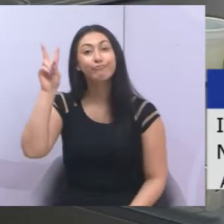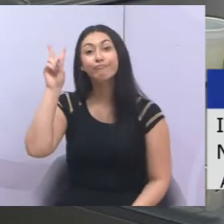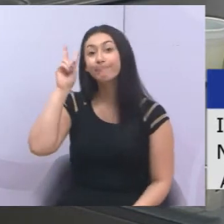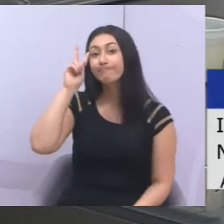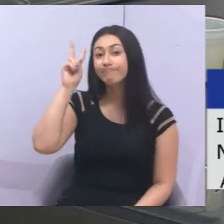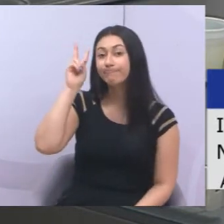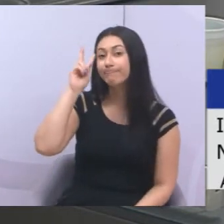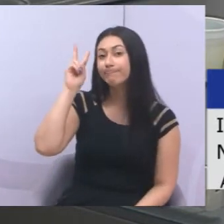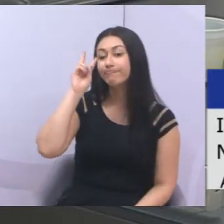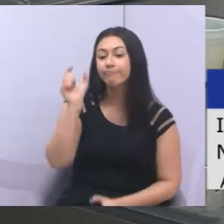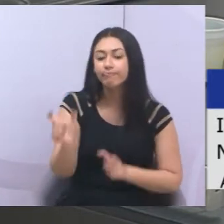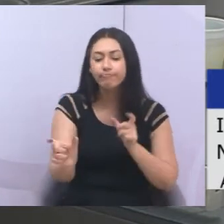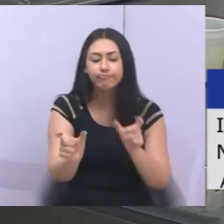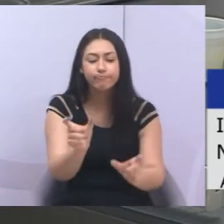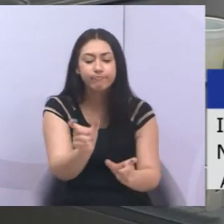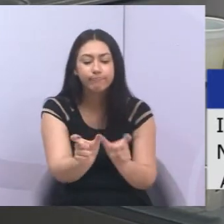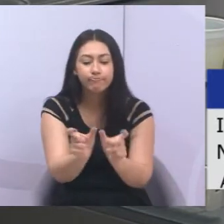lembranças.